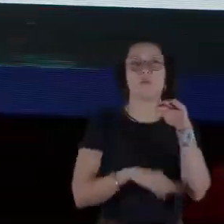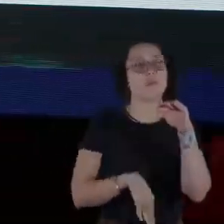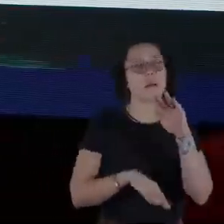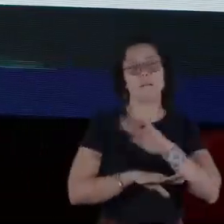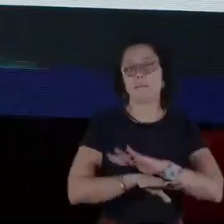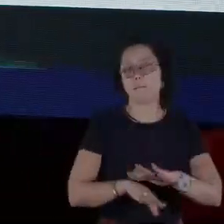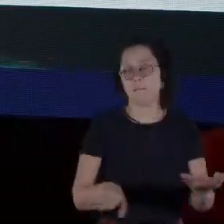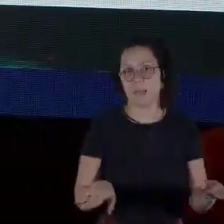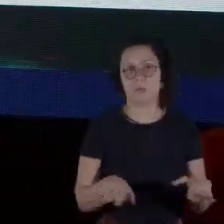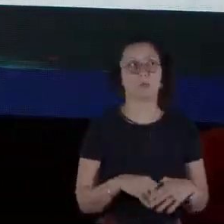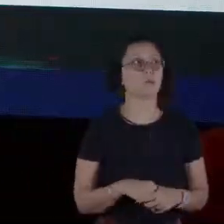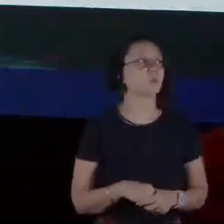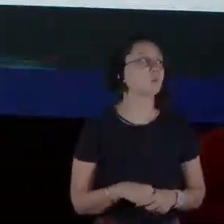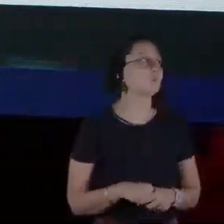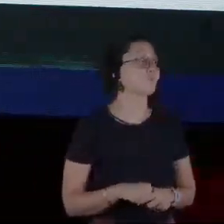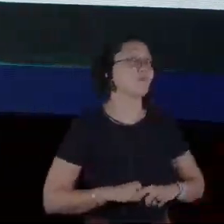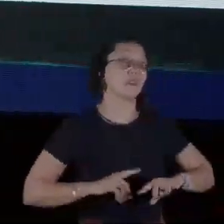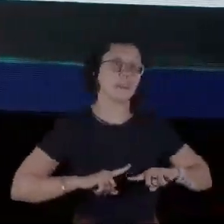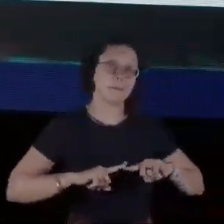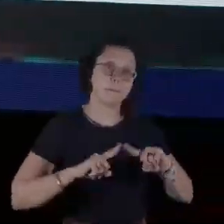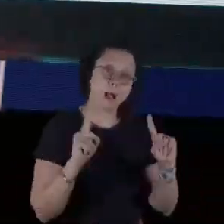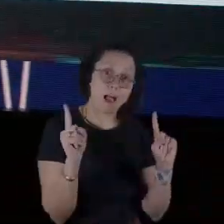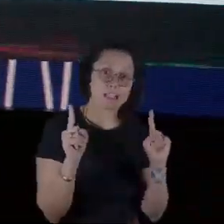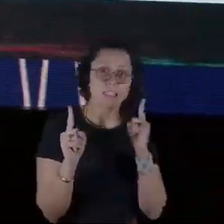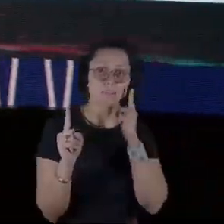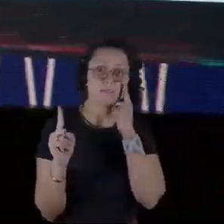2% também pode caminhar. Mas,